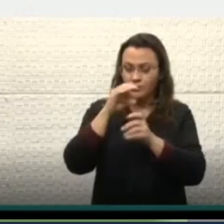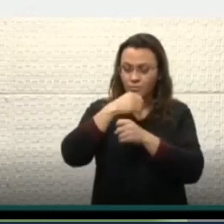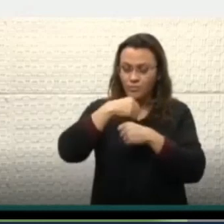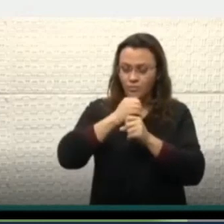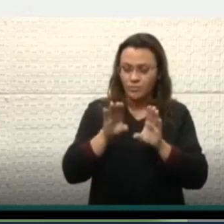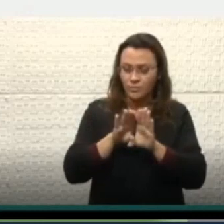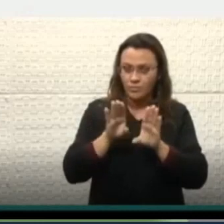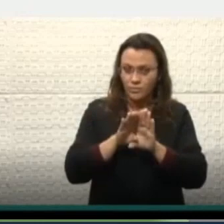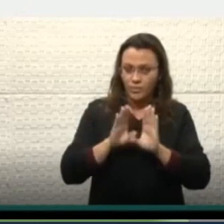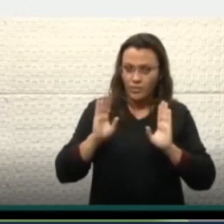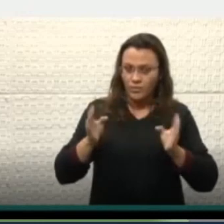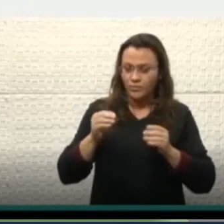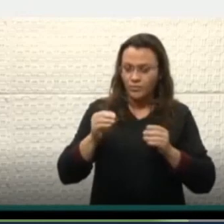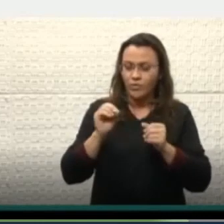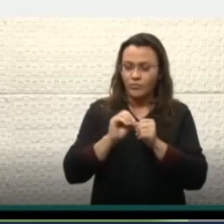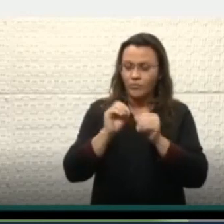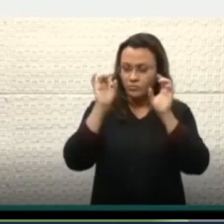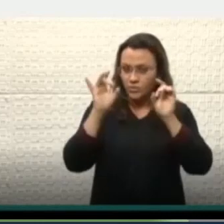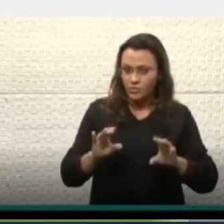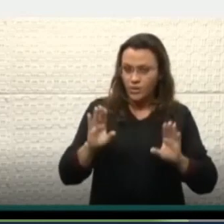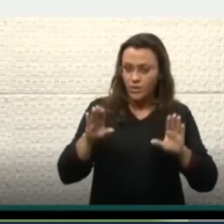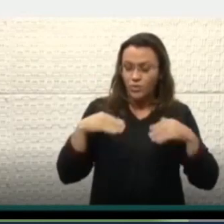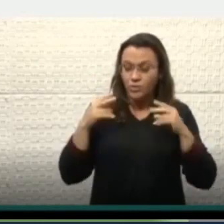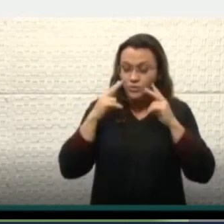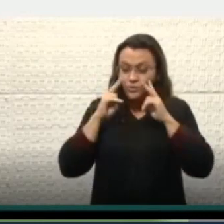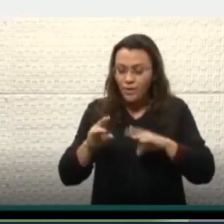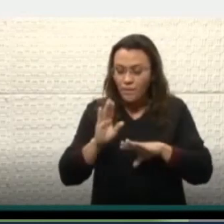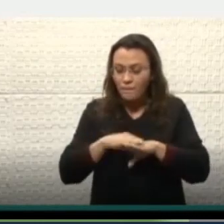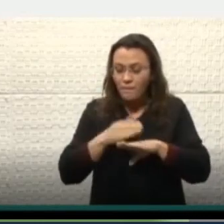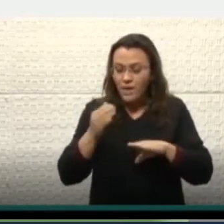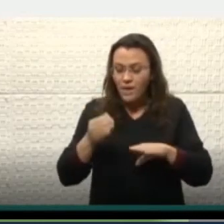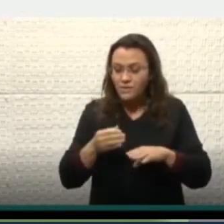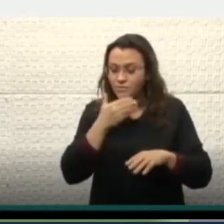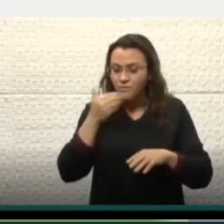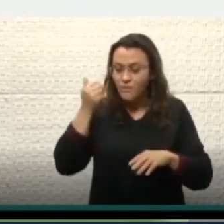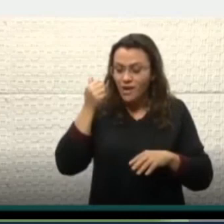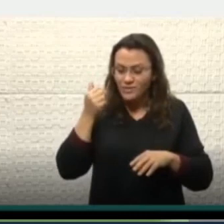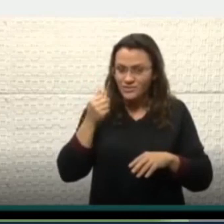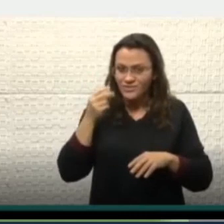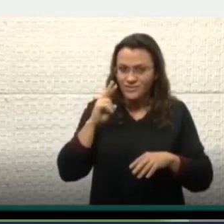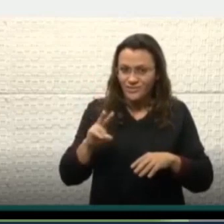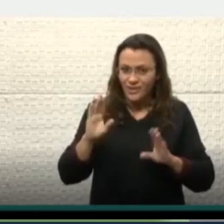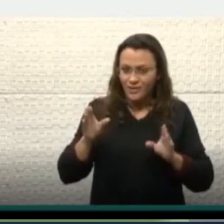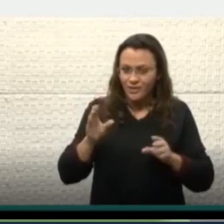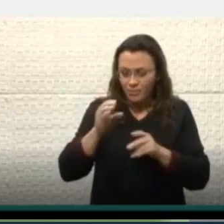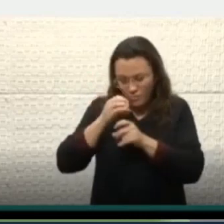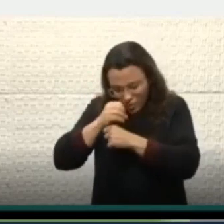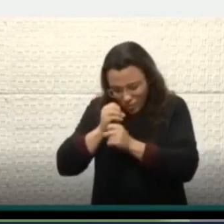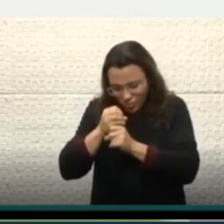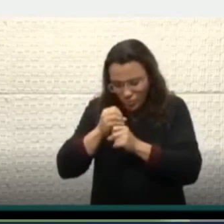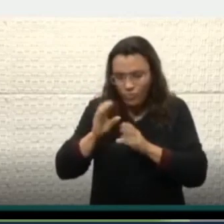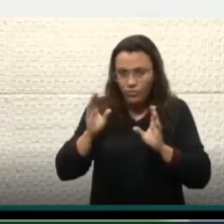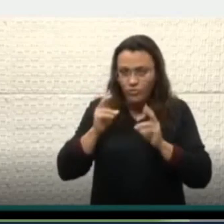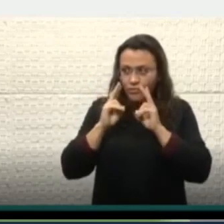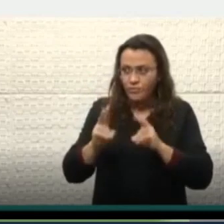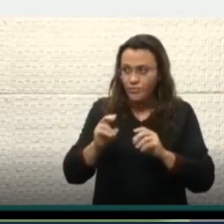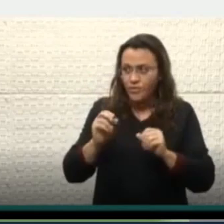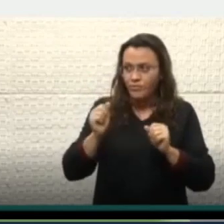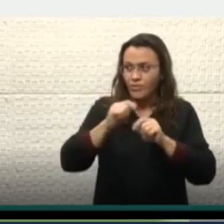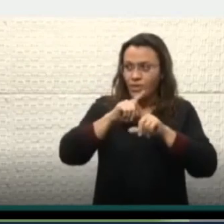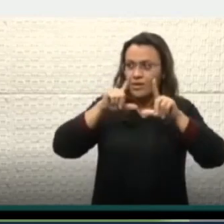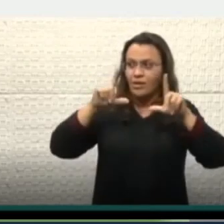específica, na observação ao vivo, é mais fácil de identificar. No microscópio, por outro lado, a gente conseguiu ver